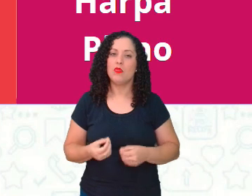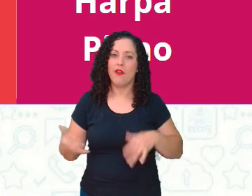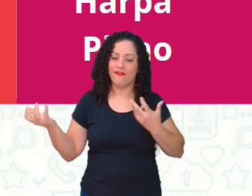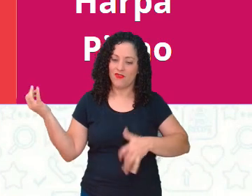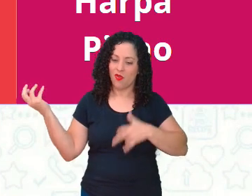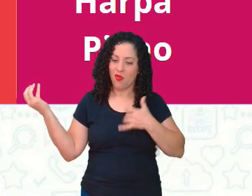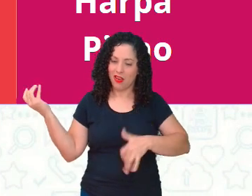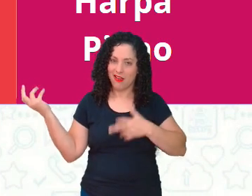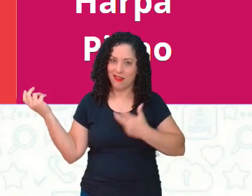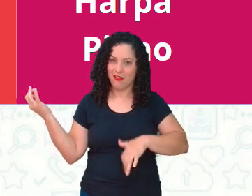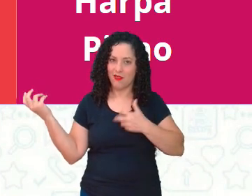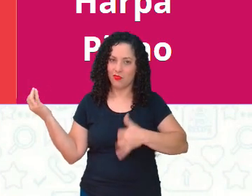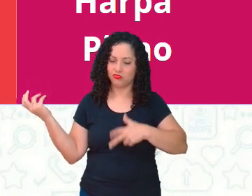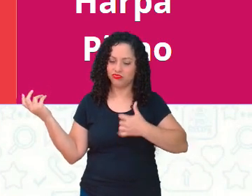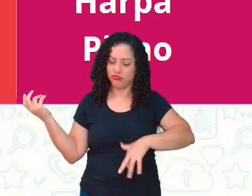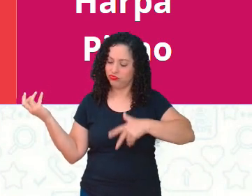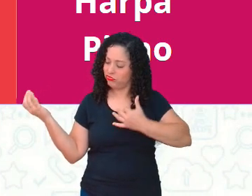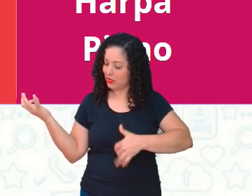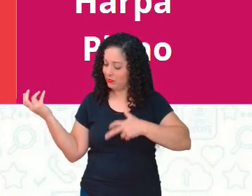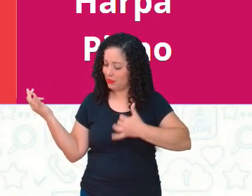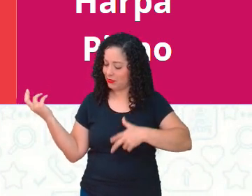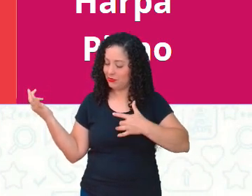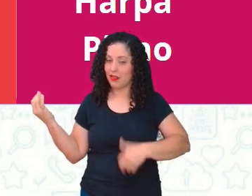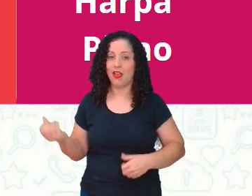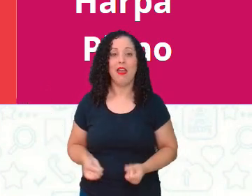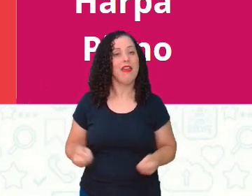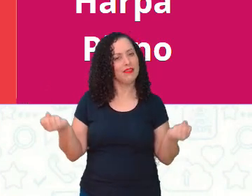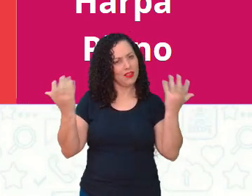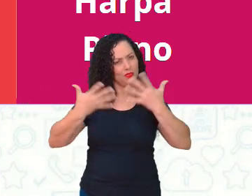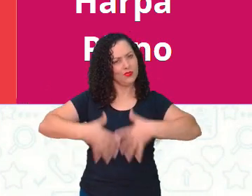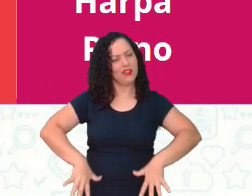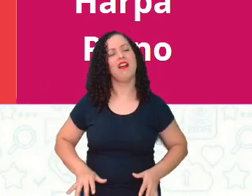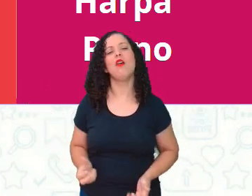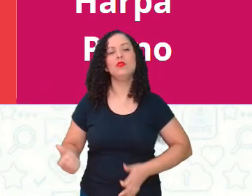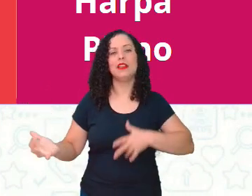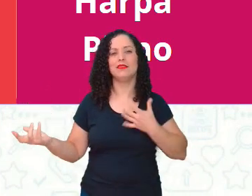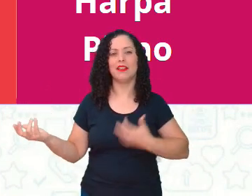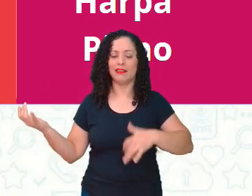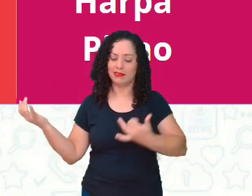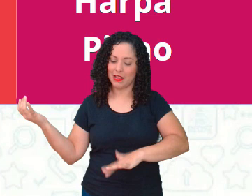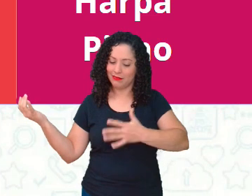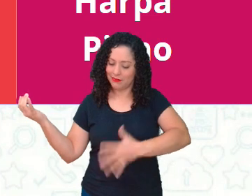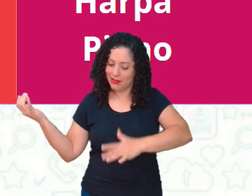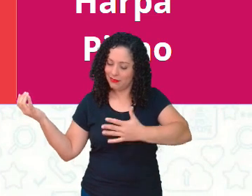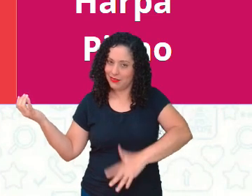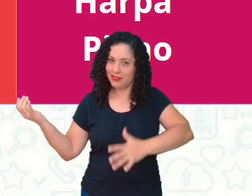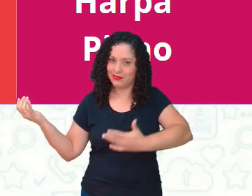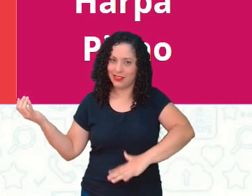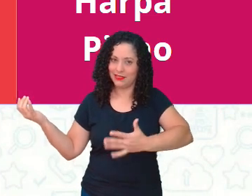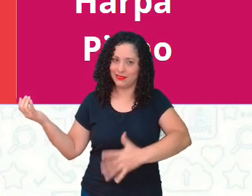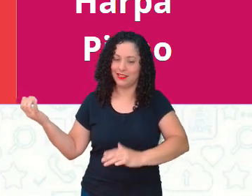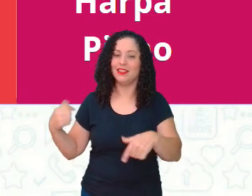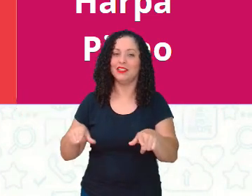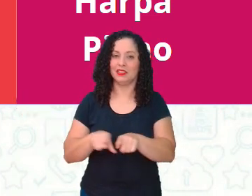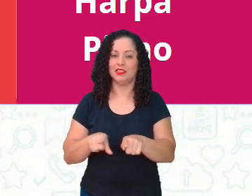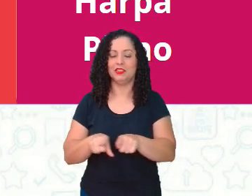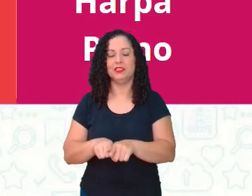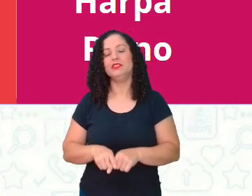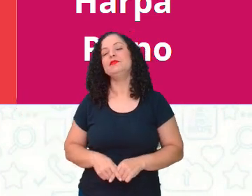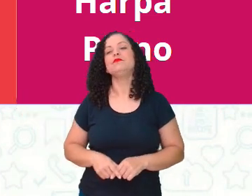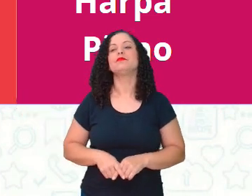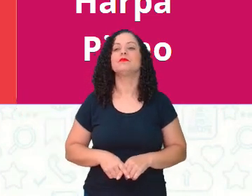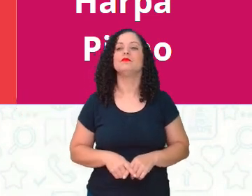popular é mais comum a percussão do violão, onde se bate, né, nas cordas. Então, quanto à quantidade,